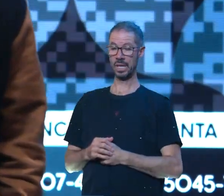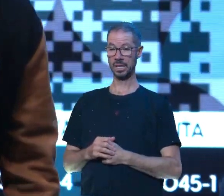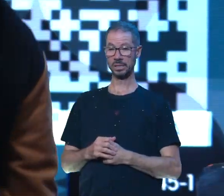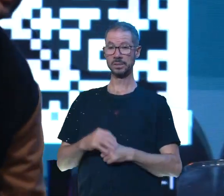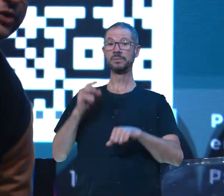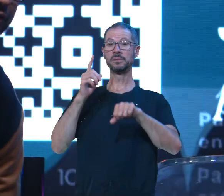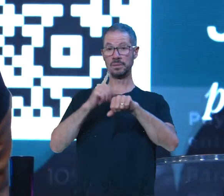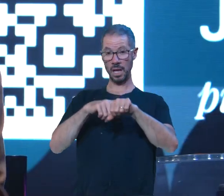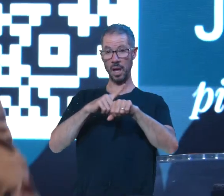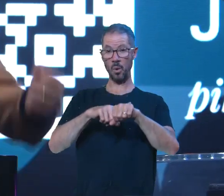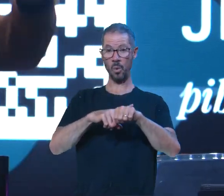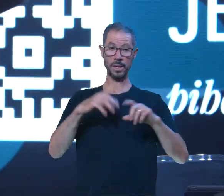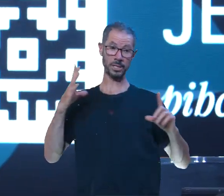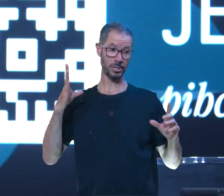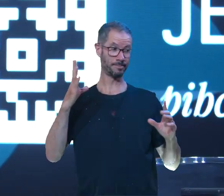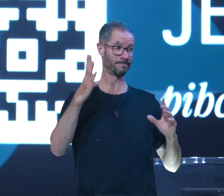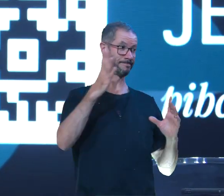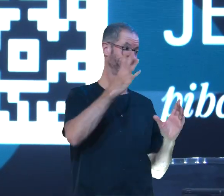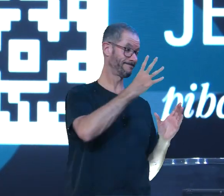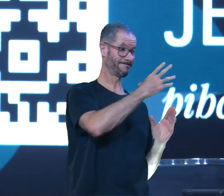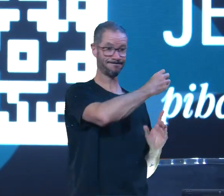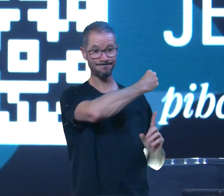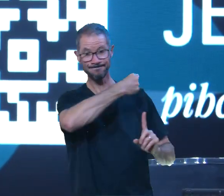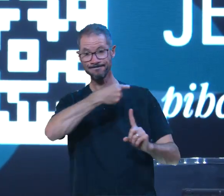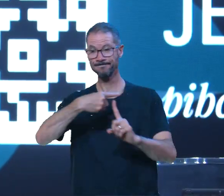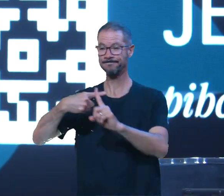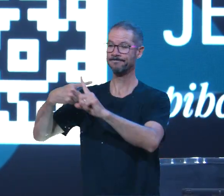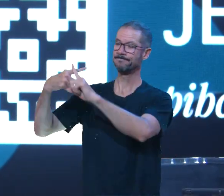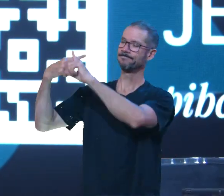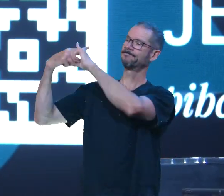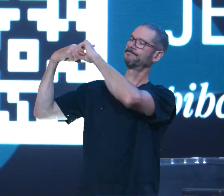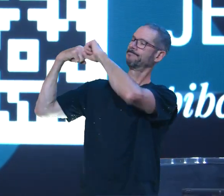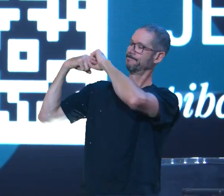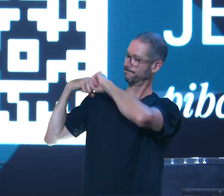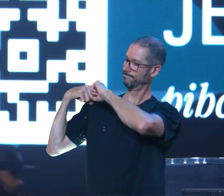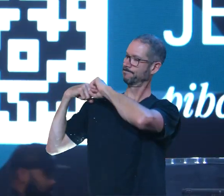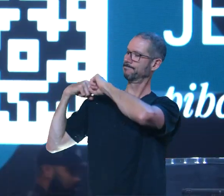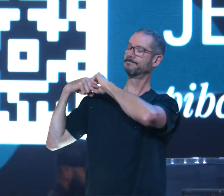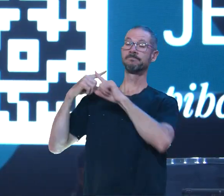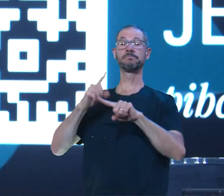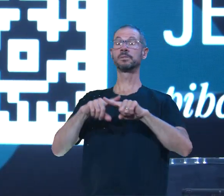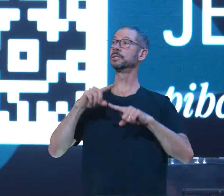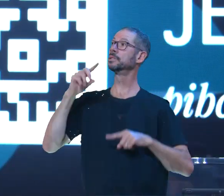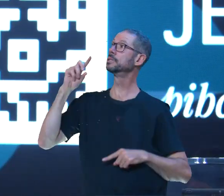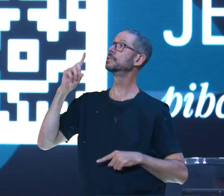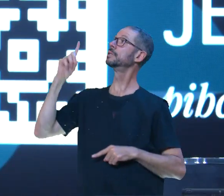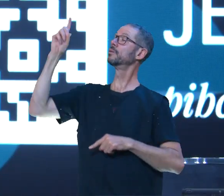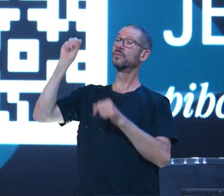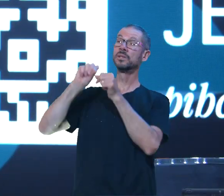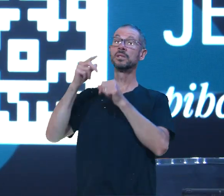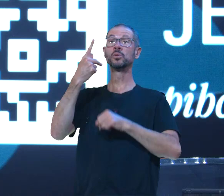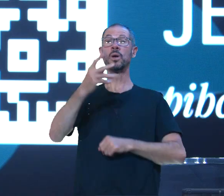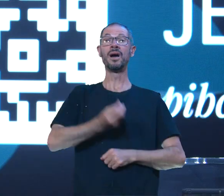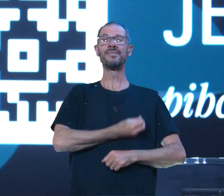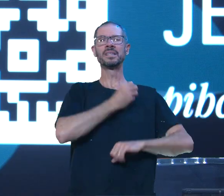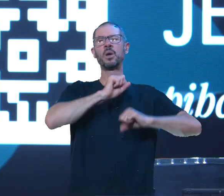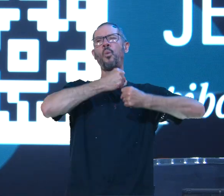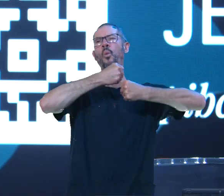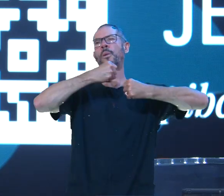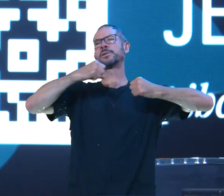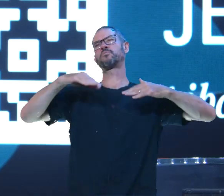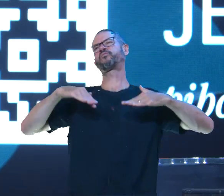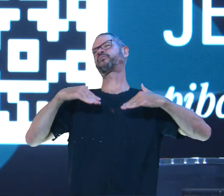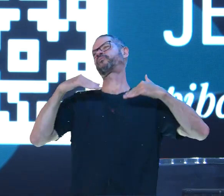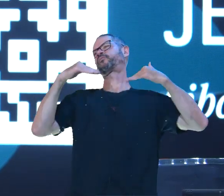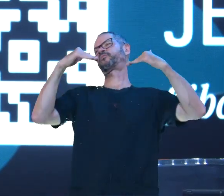Está na hora de pegar a cruz de volta, colocar sobre os lombos, porque aquilo que Deus vai fazer na tua vida é tão grande, tão grande, tão